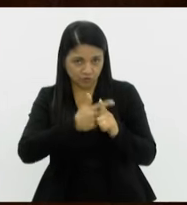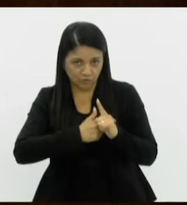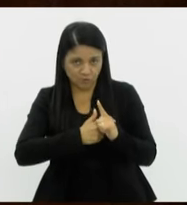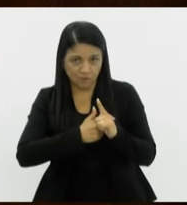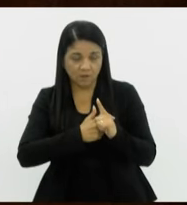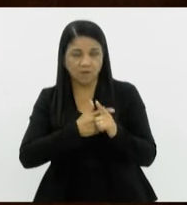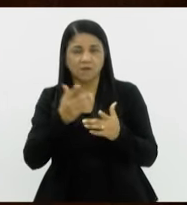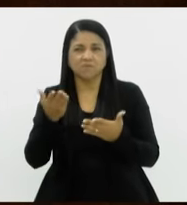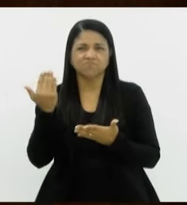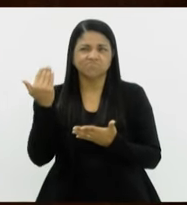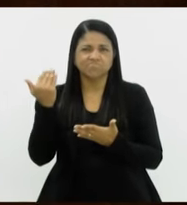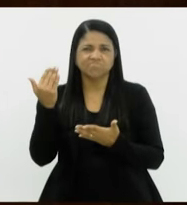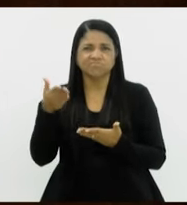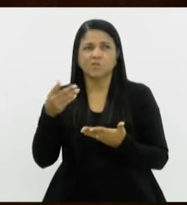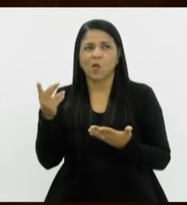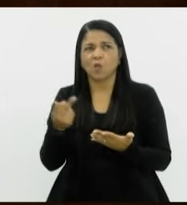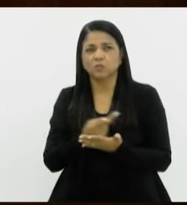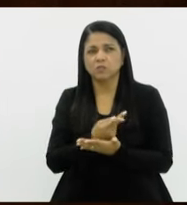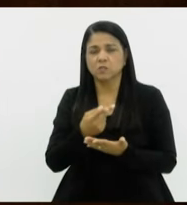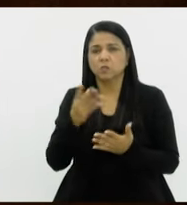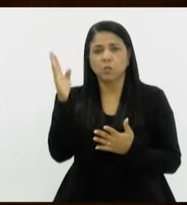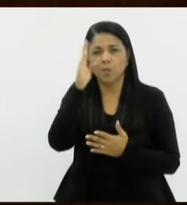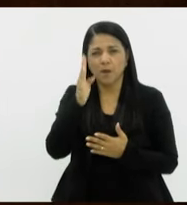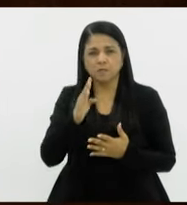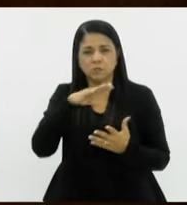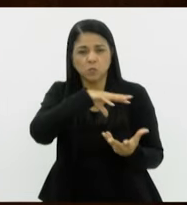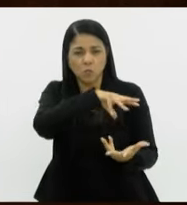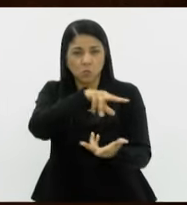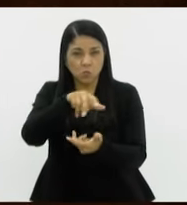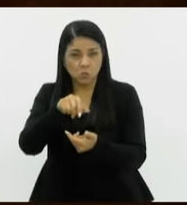aí aconteceu no Brasil, no mundo,